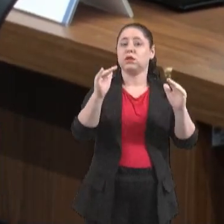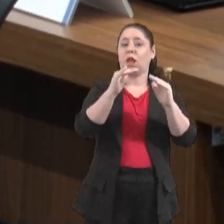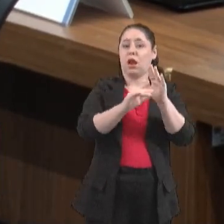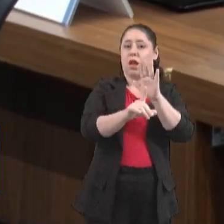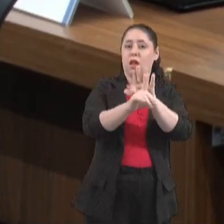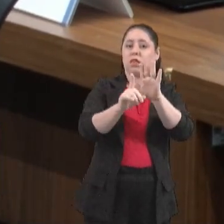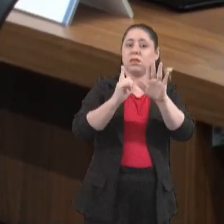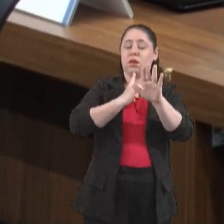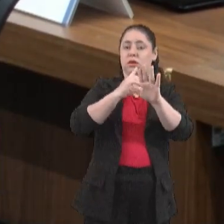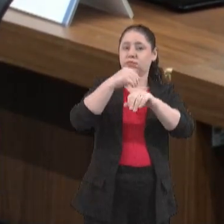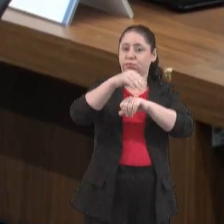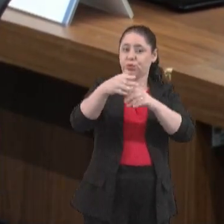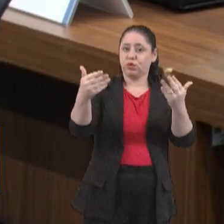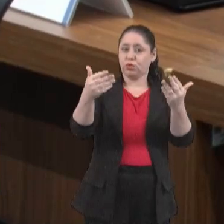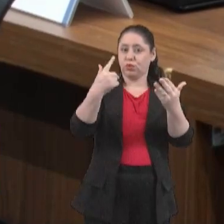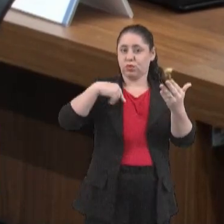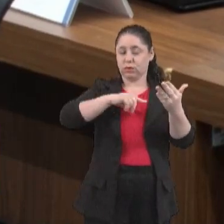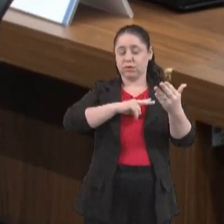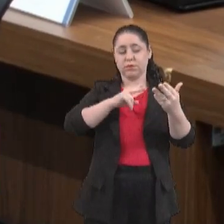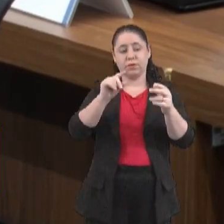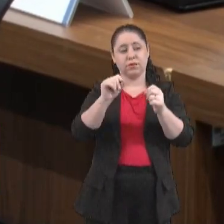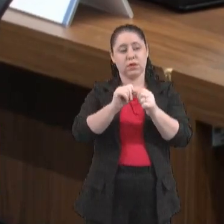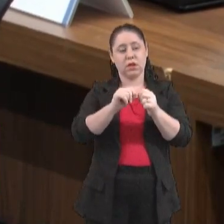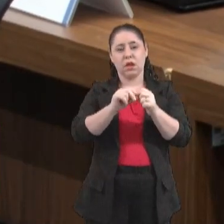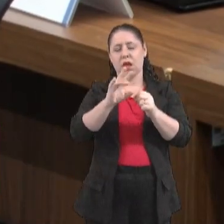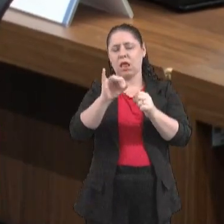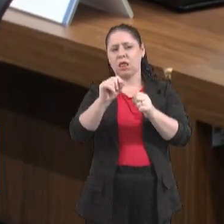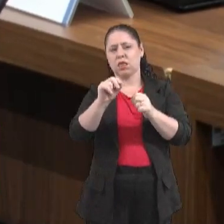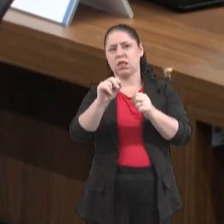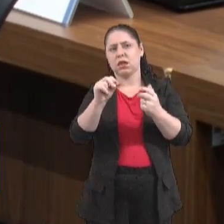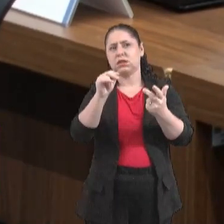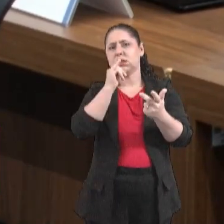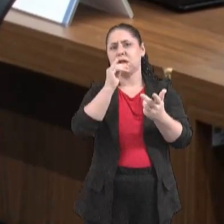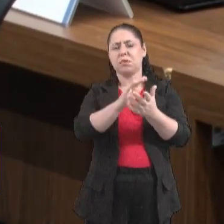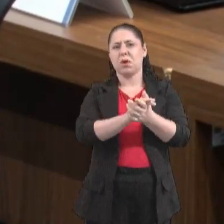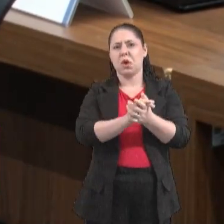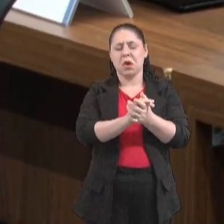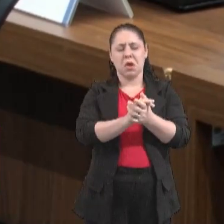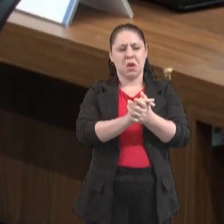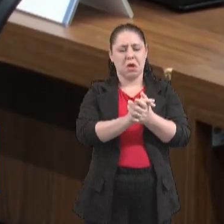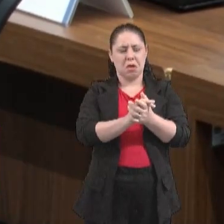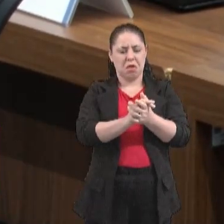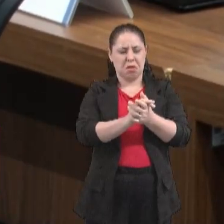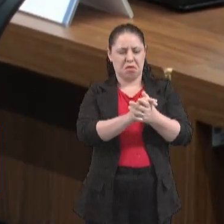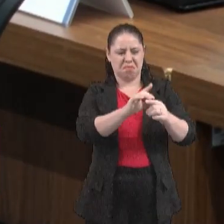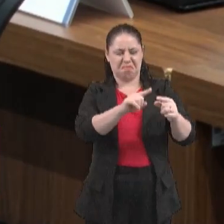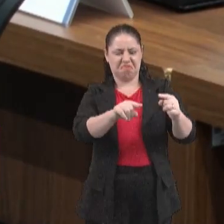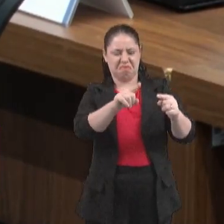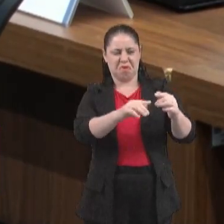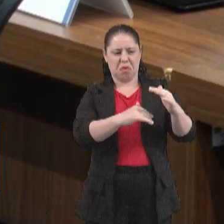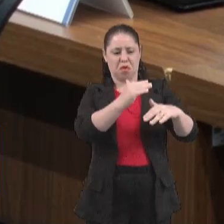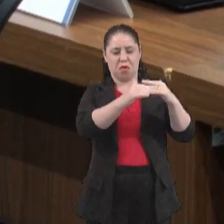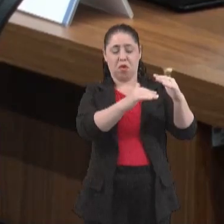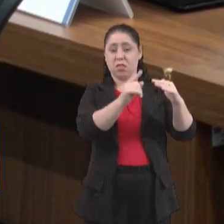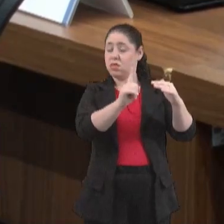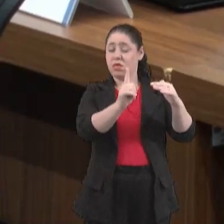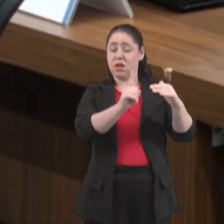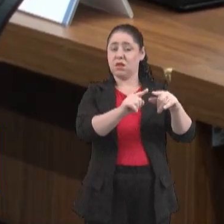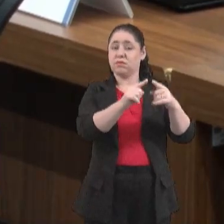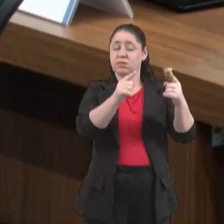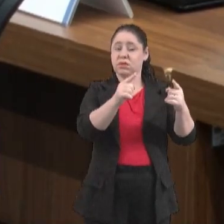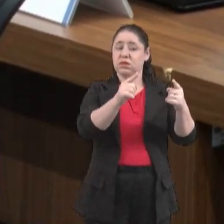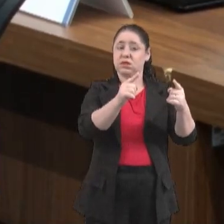Excelência encaminha para a gente não negar o desenvolvimento econômico, o